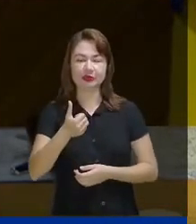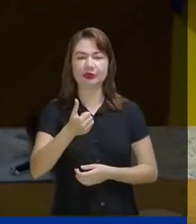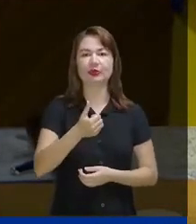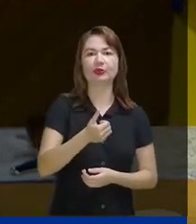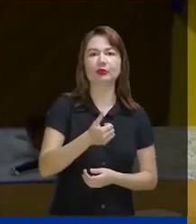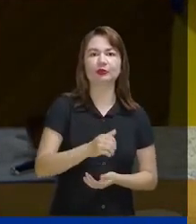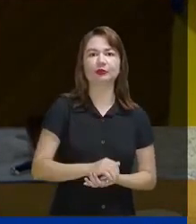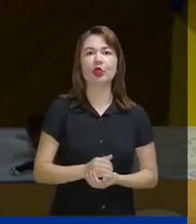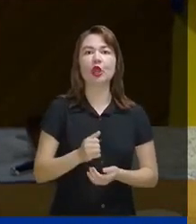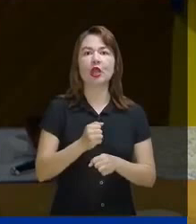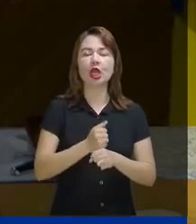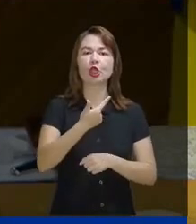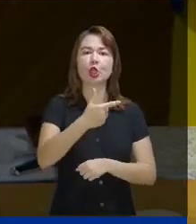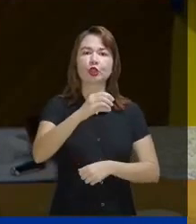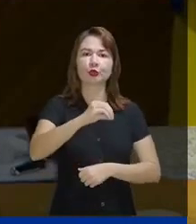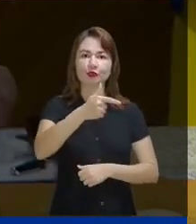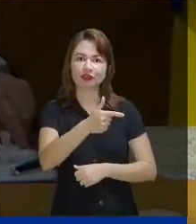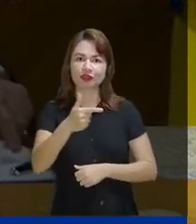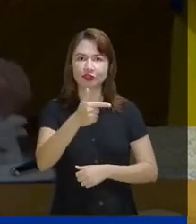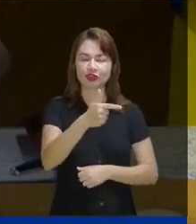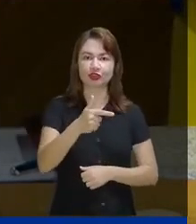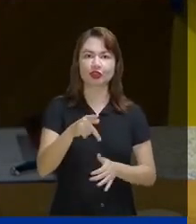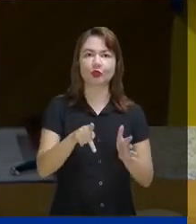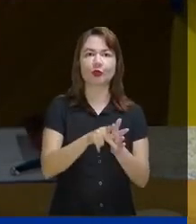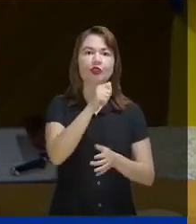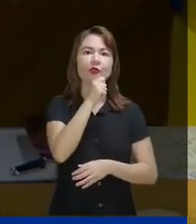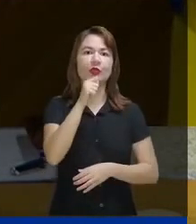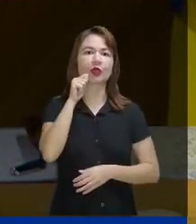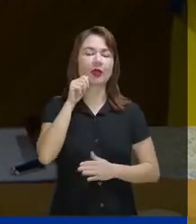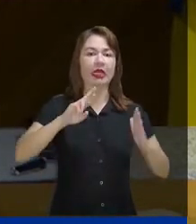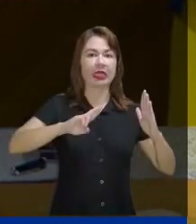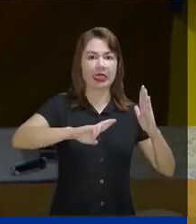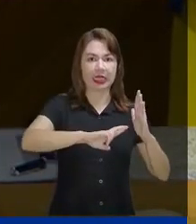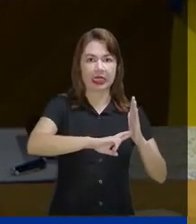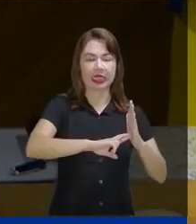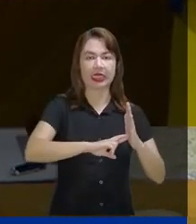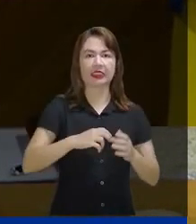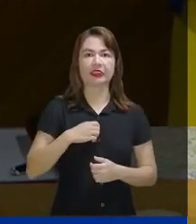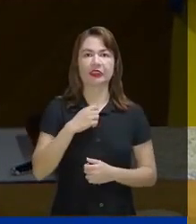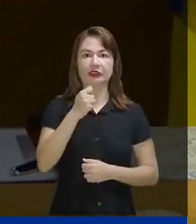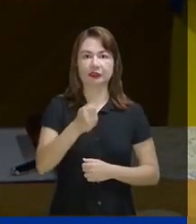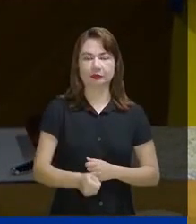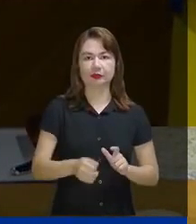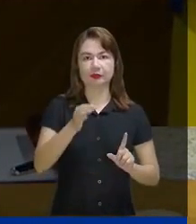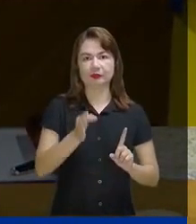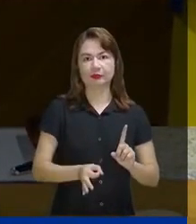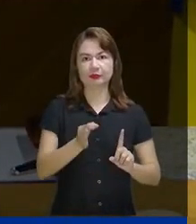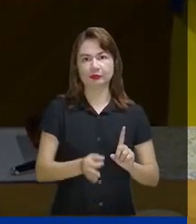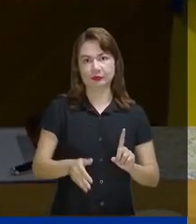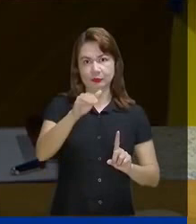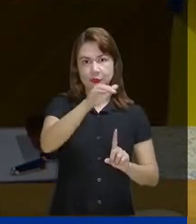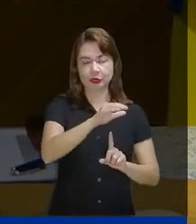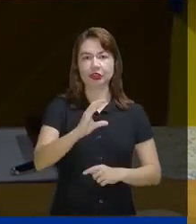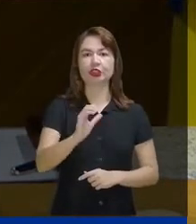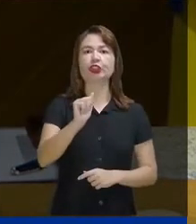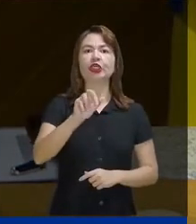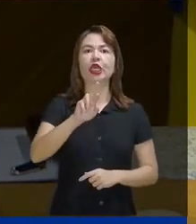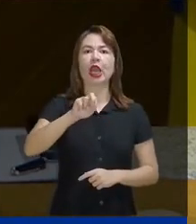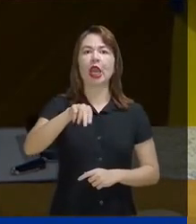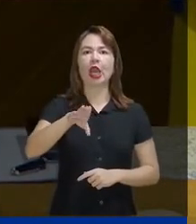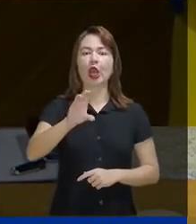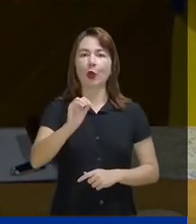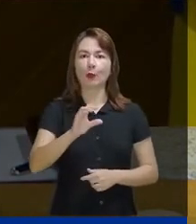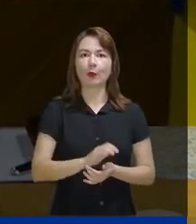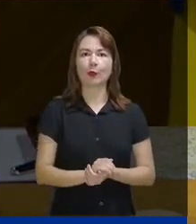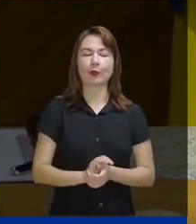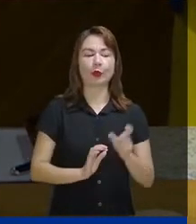601.663 de 2022, origem é Macapá, relator, nosso desembargador, juiz Carmo Antônio. O embargante é